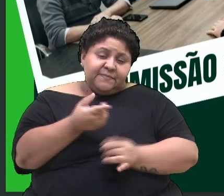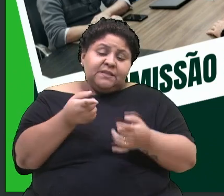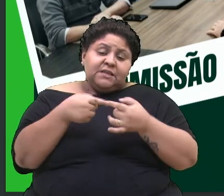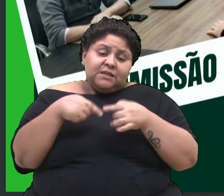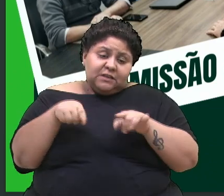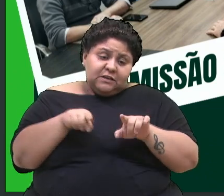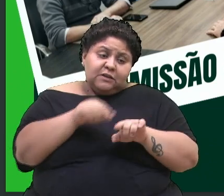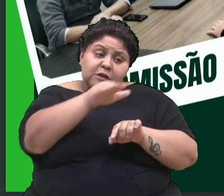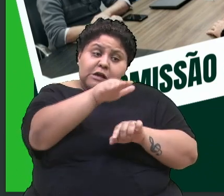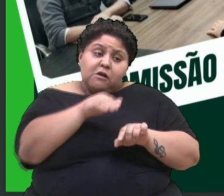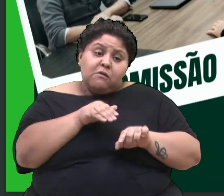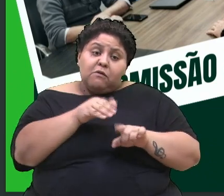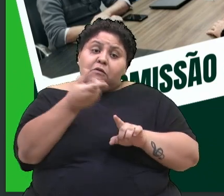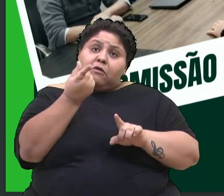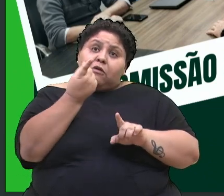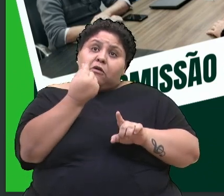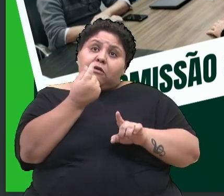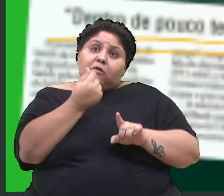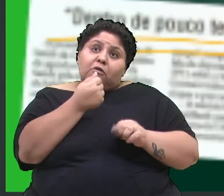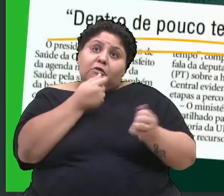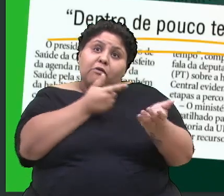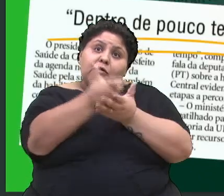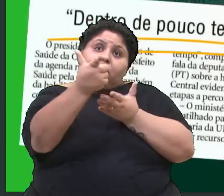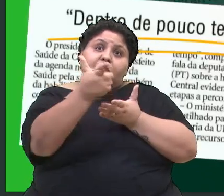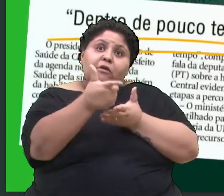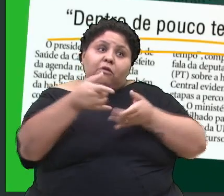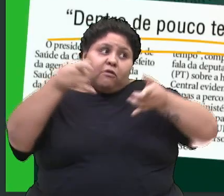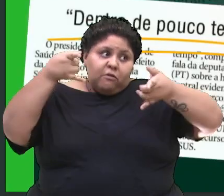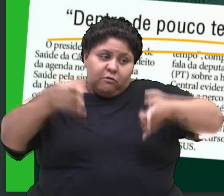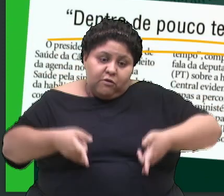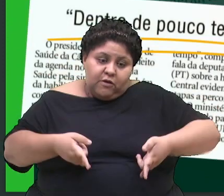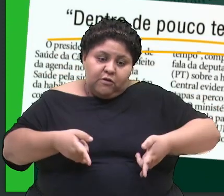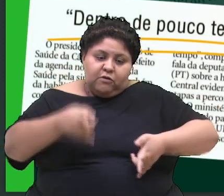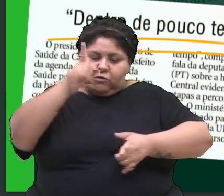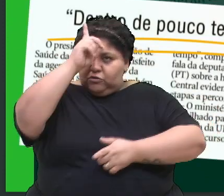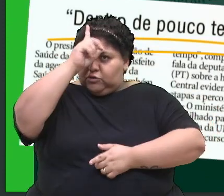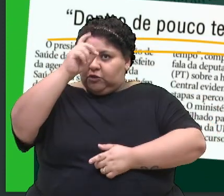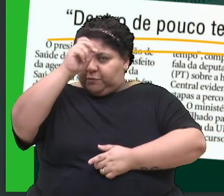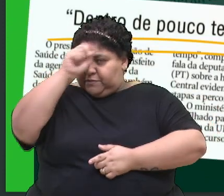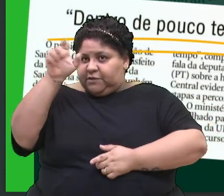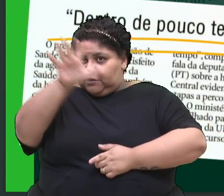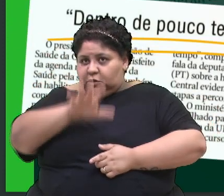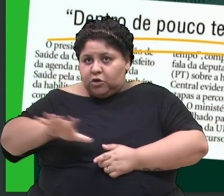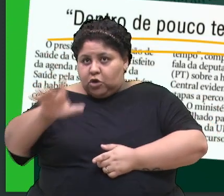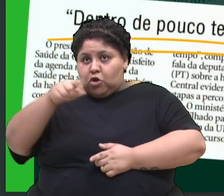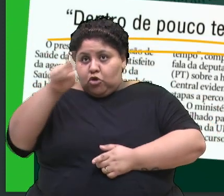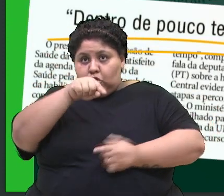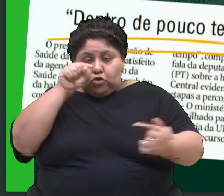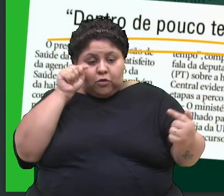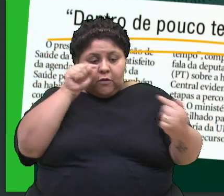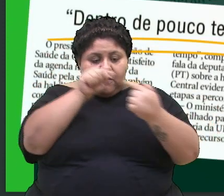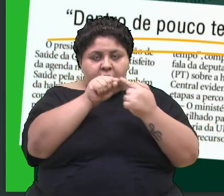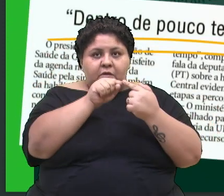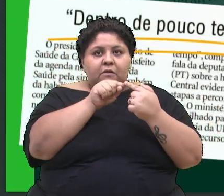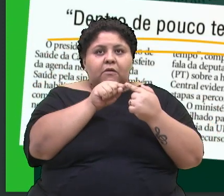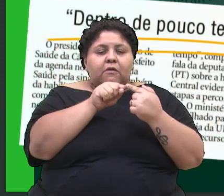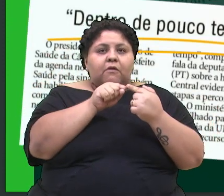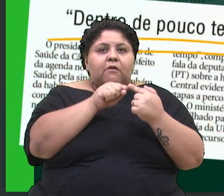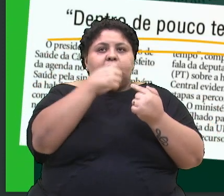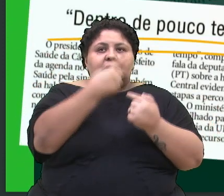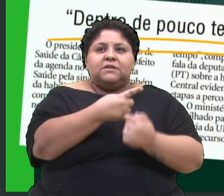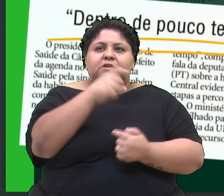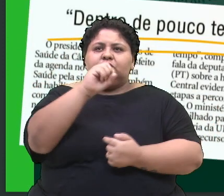buscar recursos para o custeio dos leitos do Hospital Geral. O nosso objetivo era que os 108